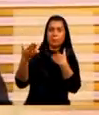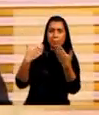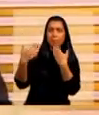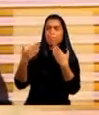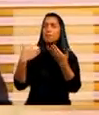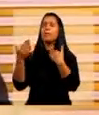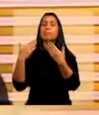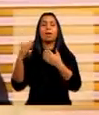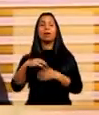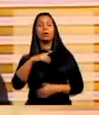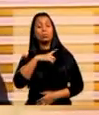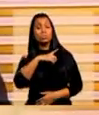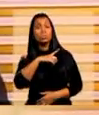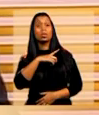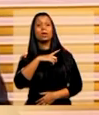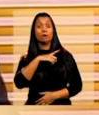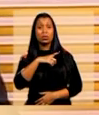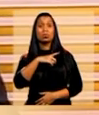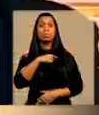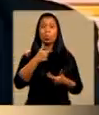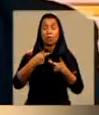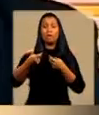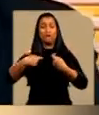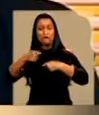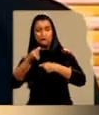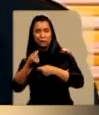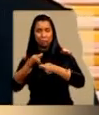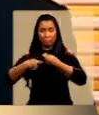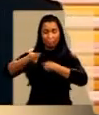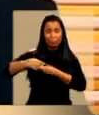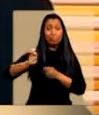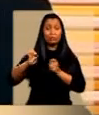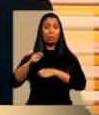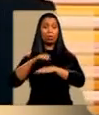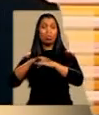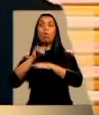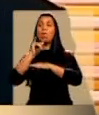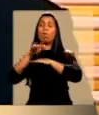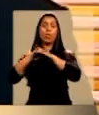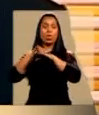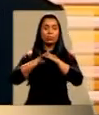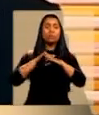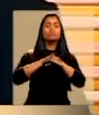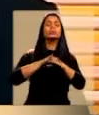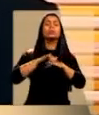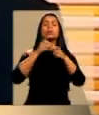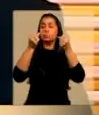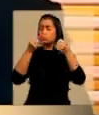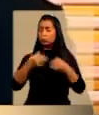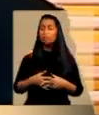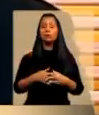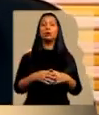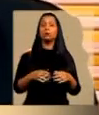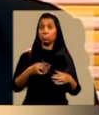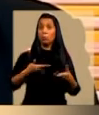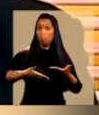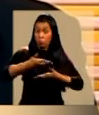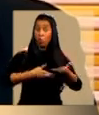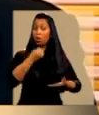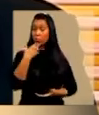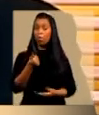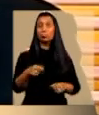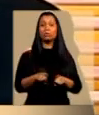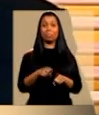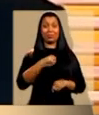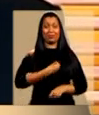repente, no teu contato, eu tenho um contato de negócio. De repente, eu posso estar dando uma dica para outra pauta para vocês. Perfeito. O network é